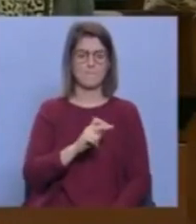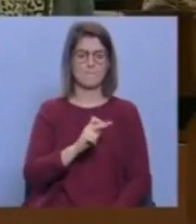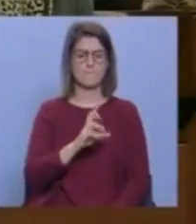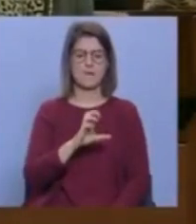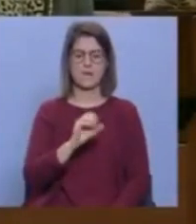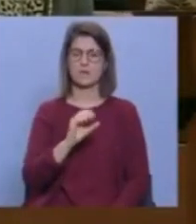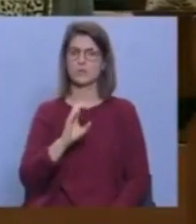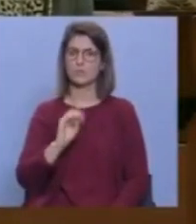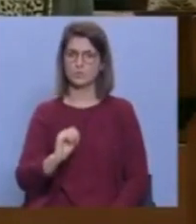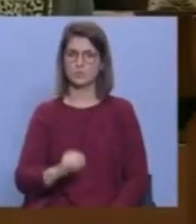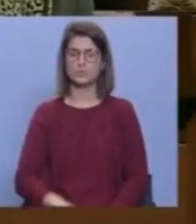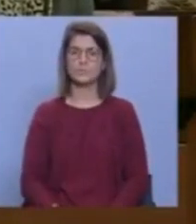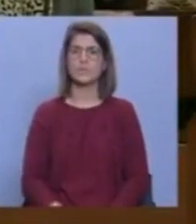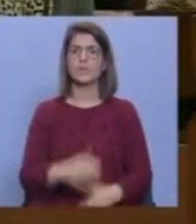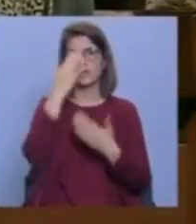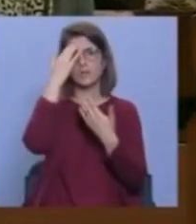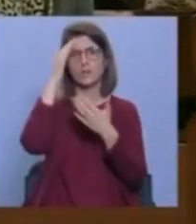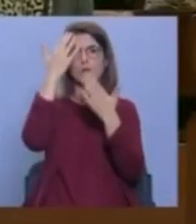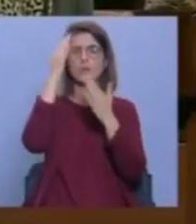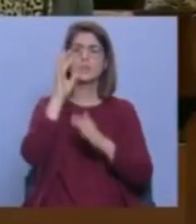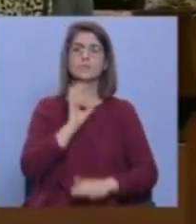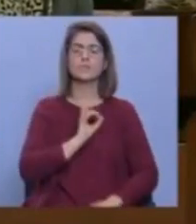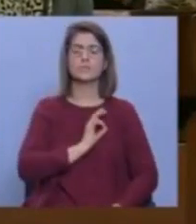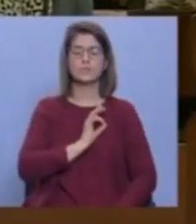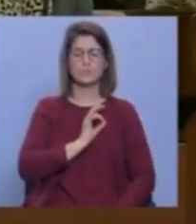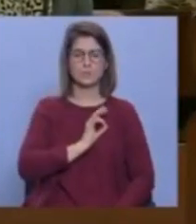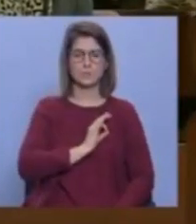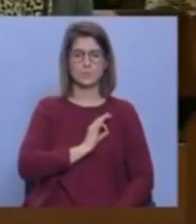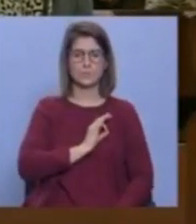Marcos. Glória a vós,